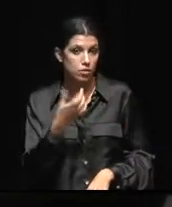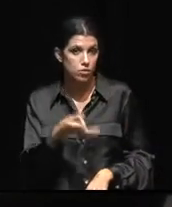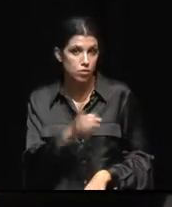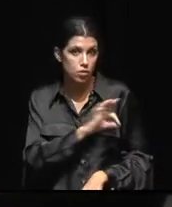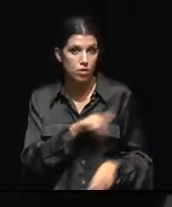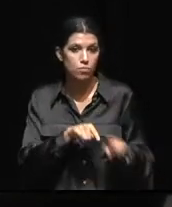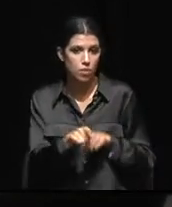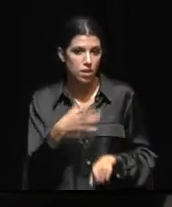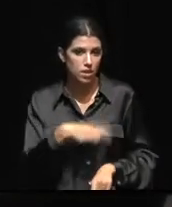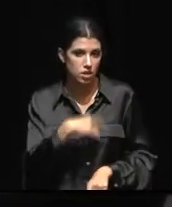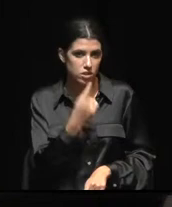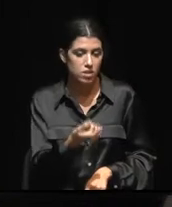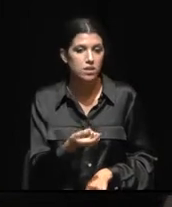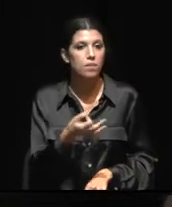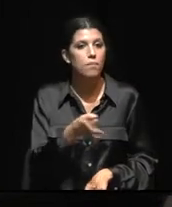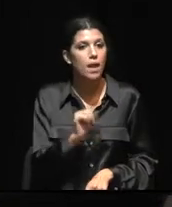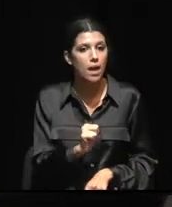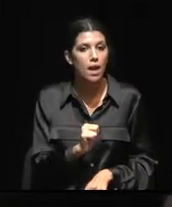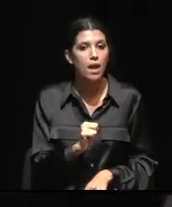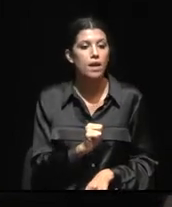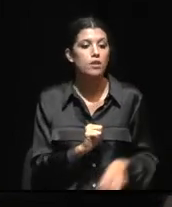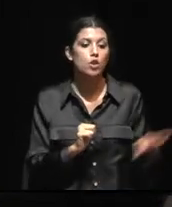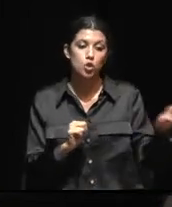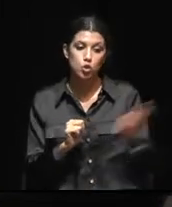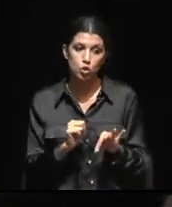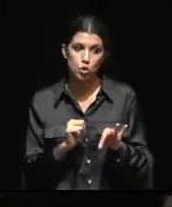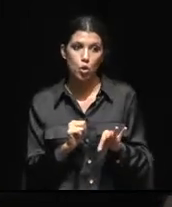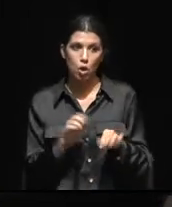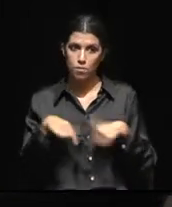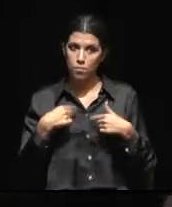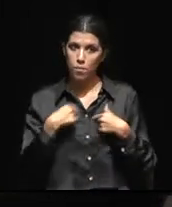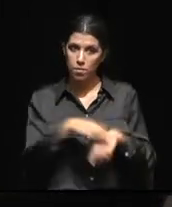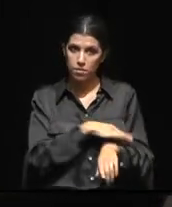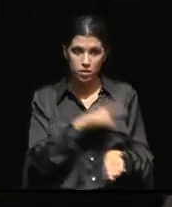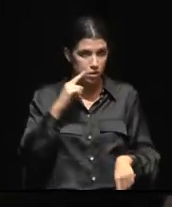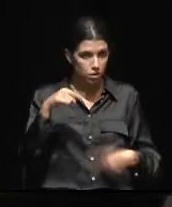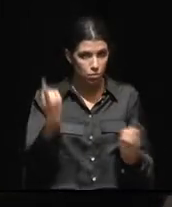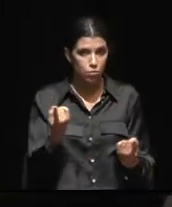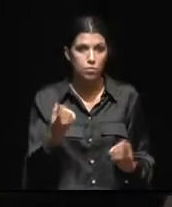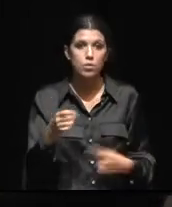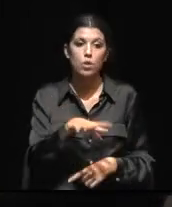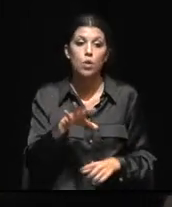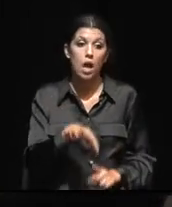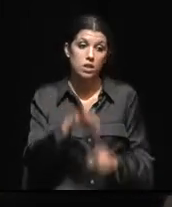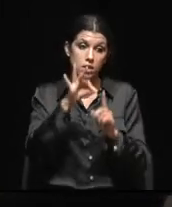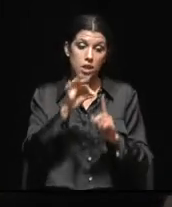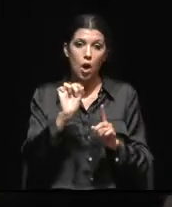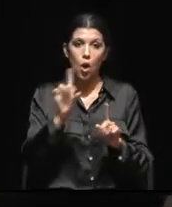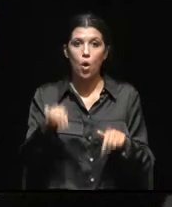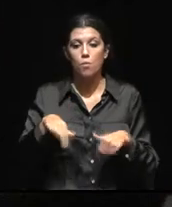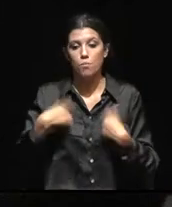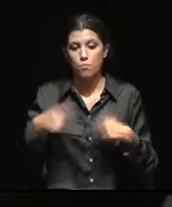socialista punha às pessoas escolhidas por si na administração pública porque uma coisa são os lugares eleitos outra coisa são os lugares da administração